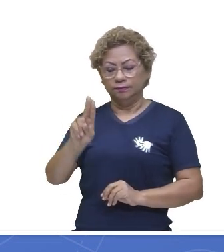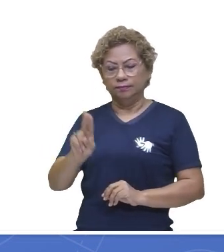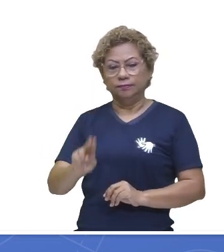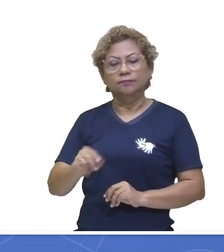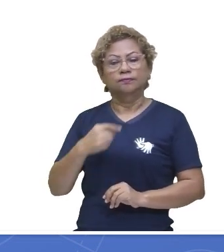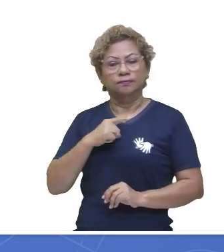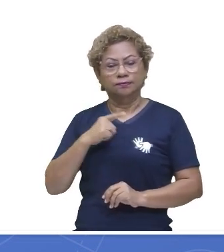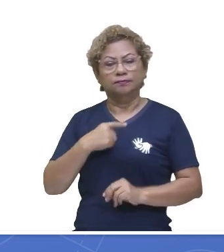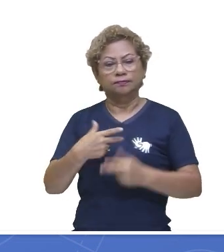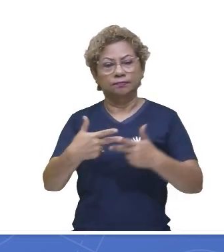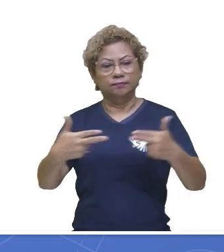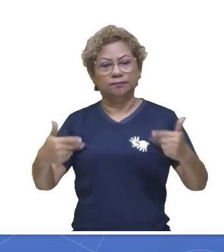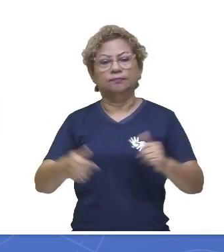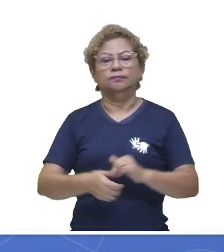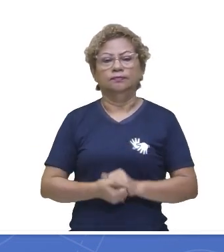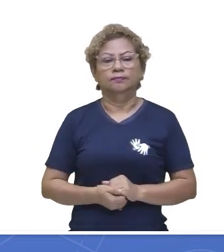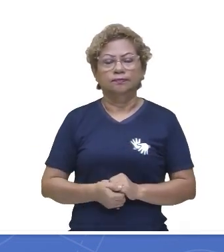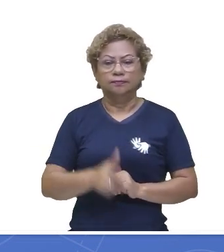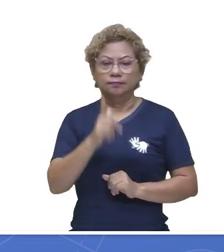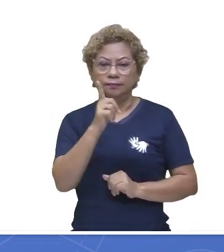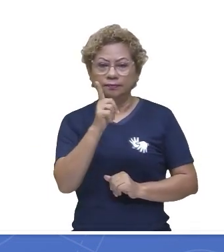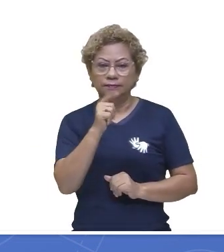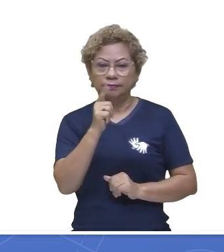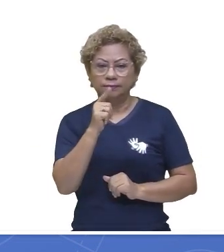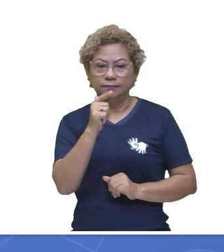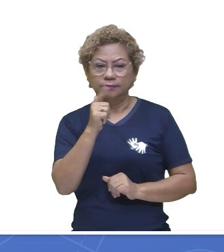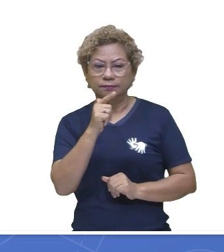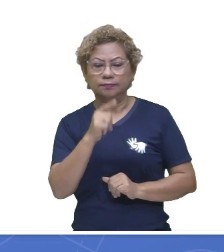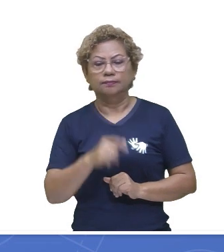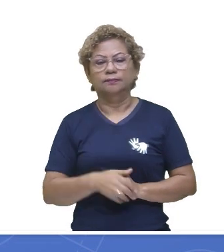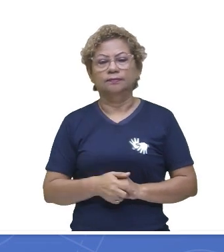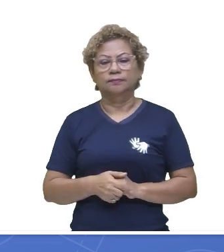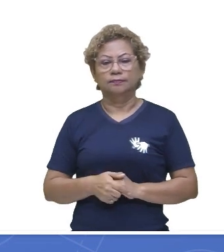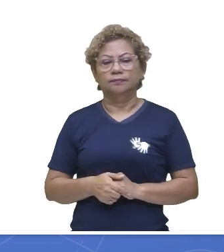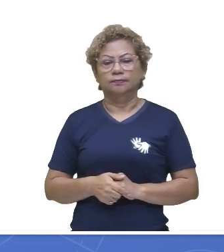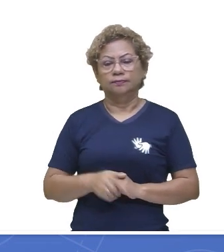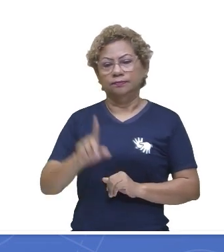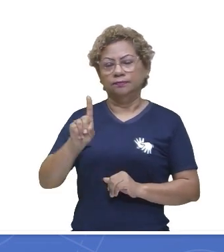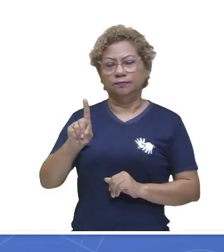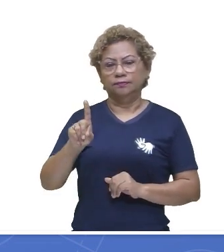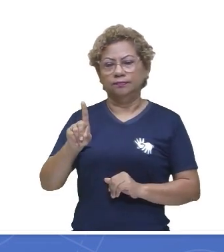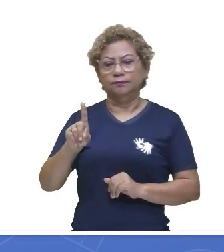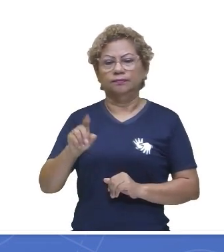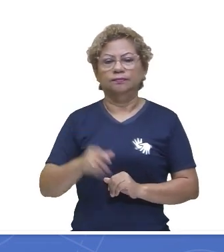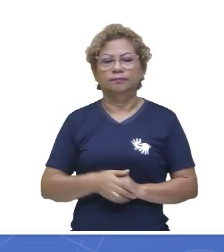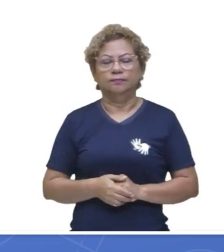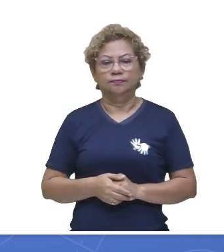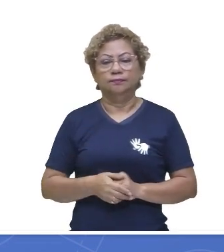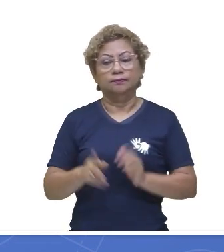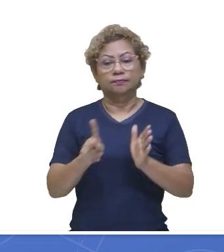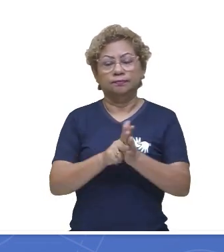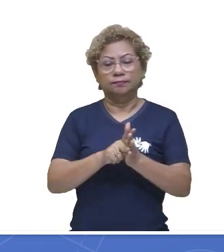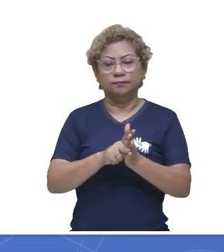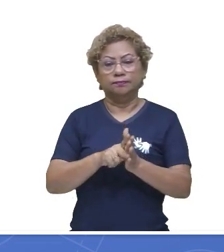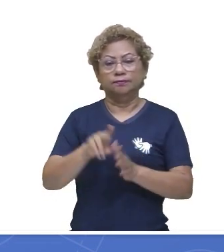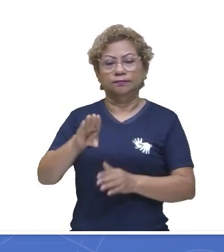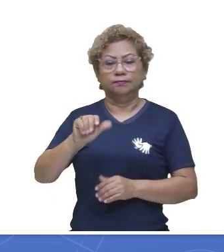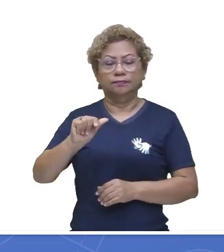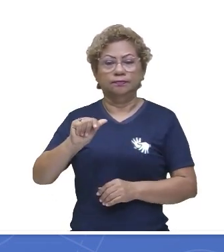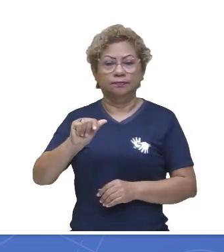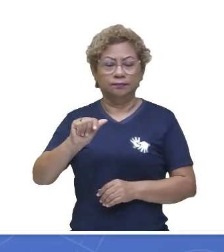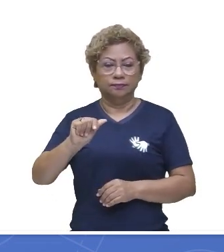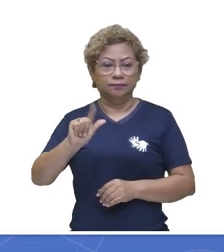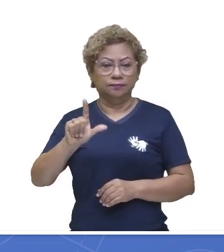diferenciados. Observe aqui que a água foi tomada como referência, por isso ela tem um calor específico de 1 caloria por grama